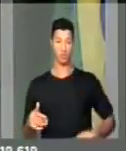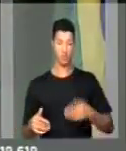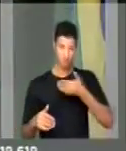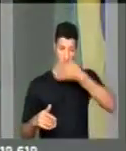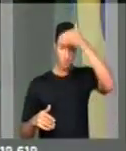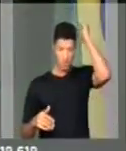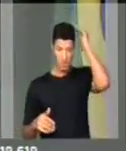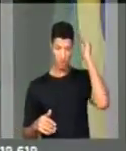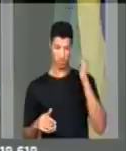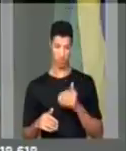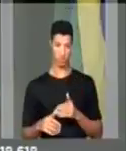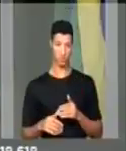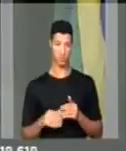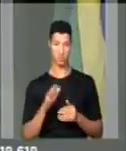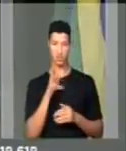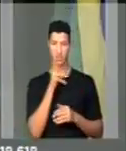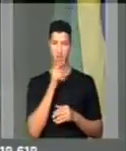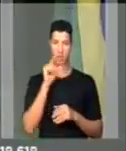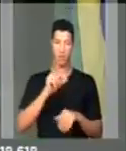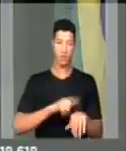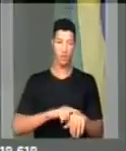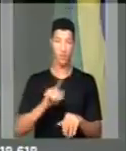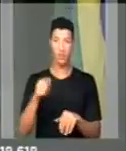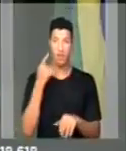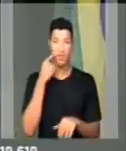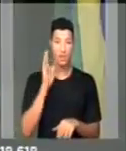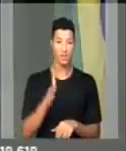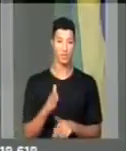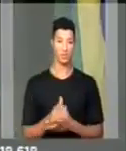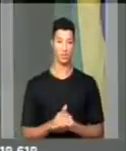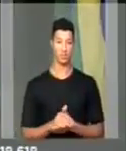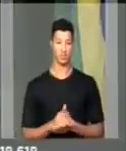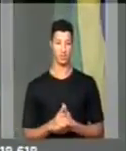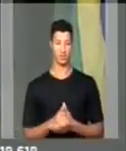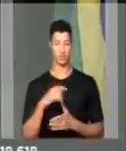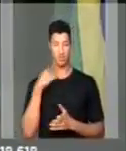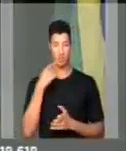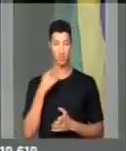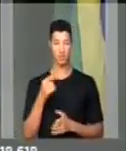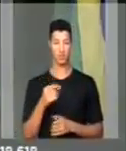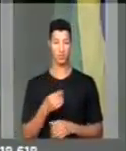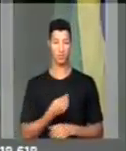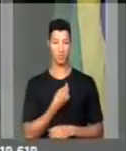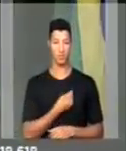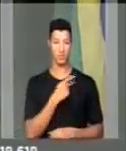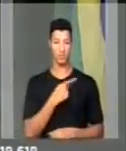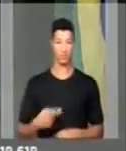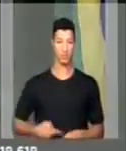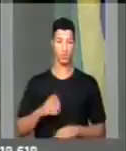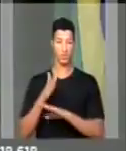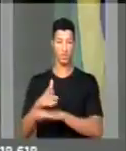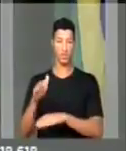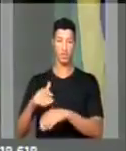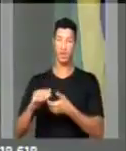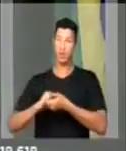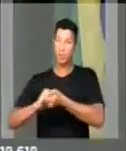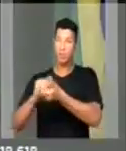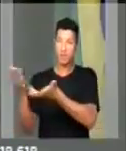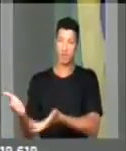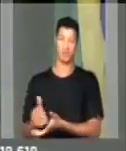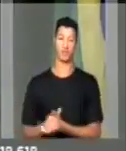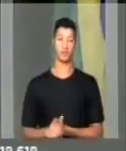Michel Temer. Demora um pouquinho, quando você vê, deputado, o presidente pediu para você estar ali, que ele quer